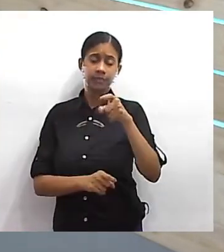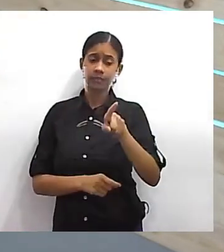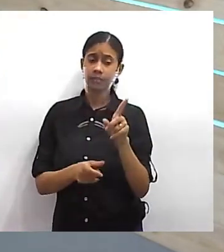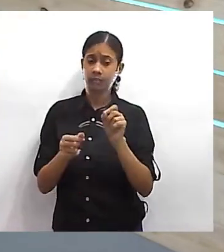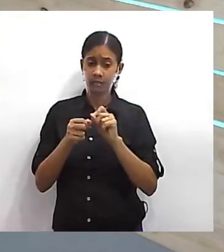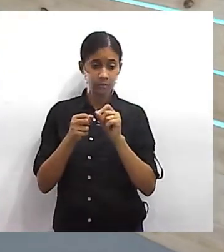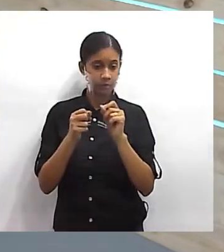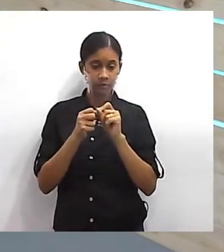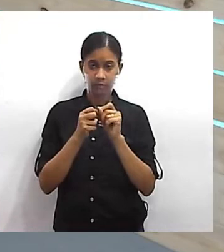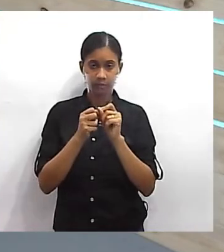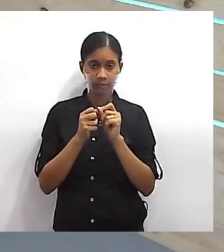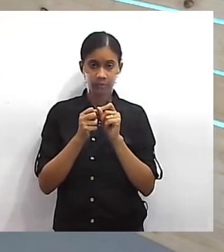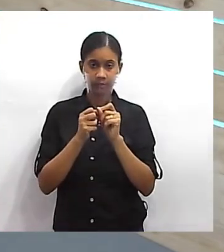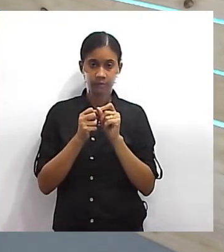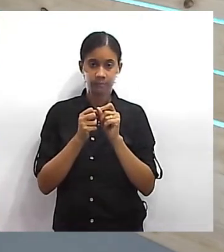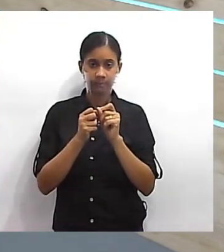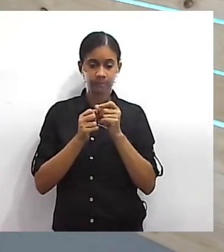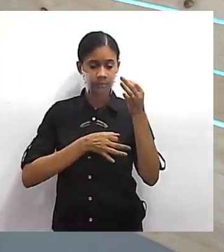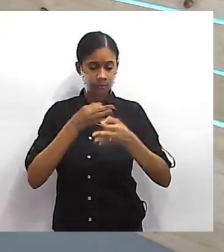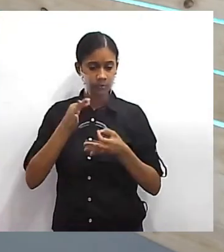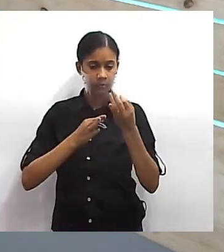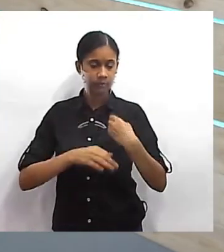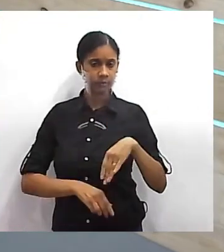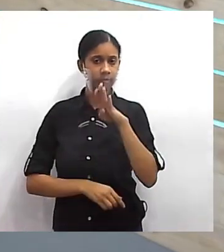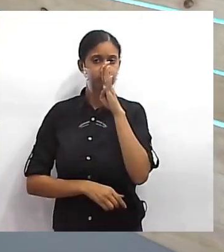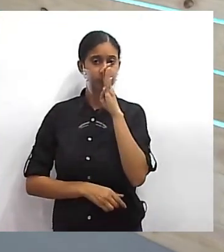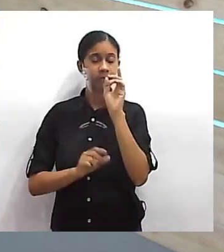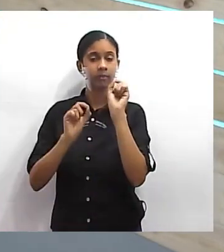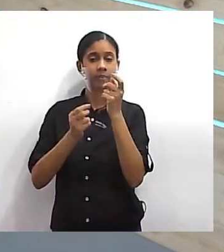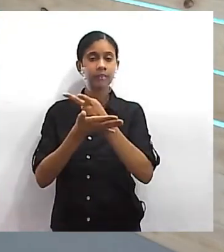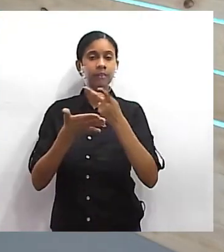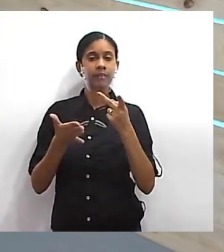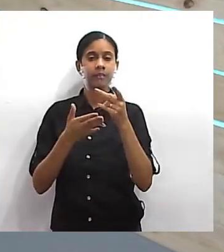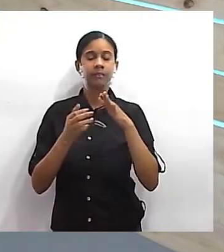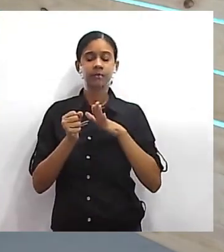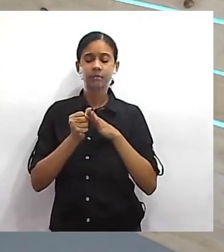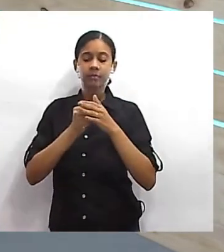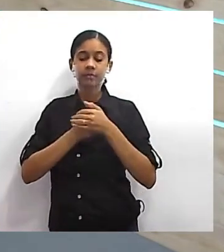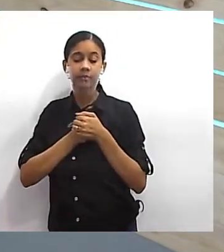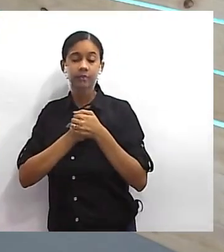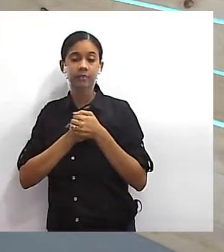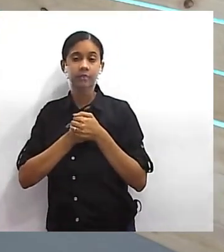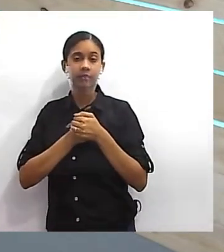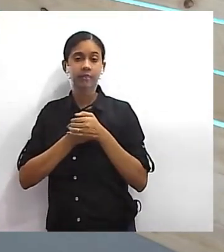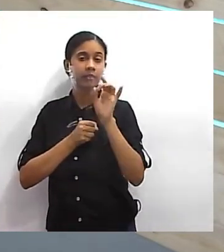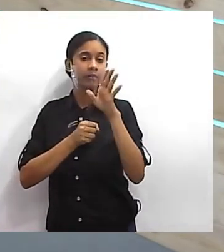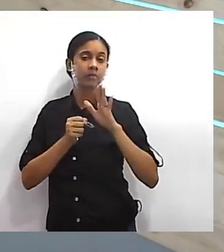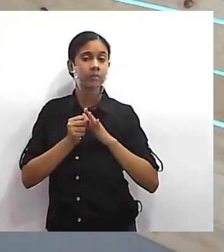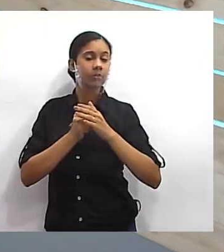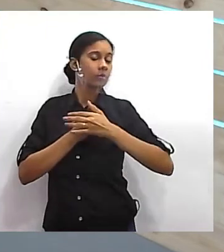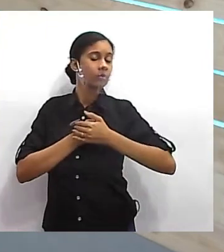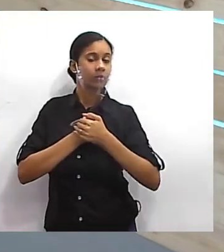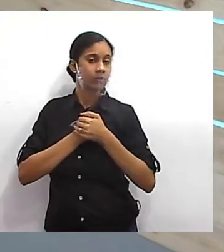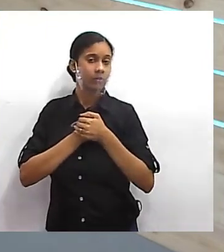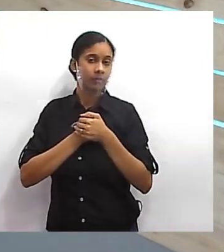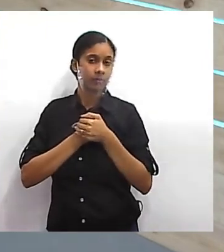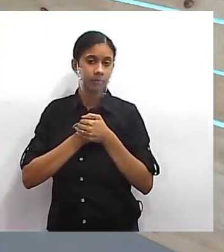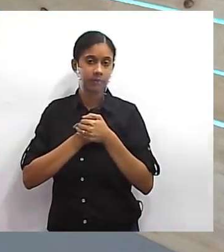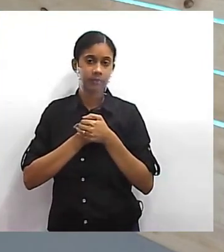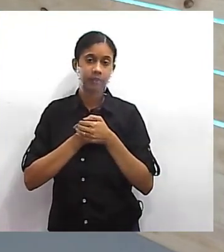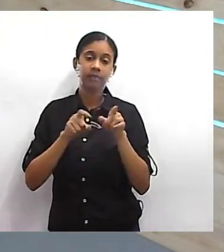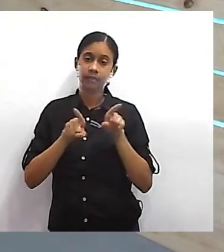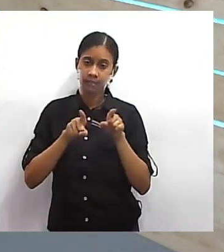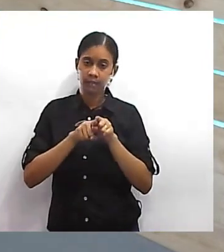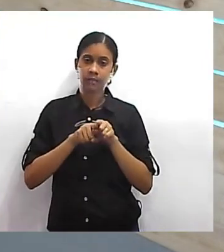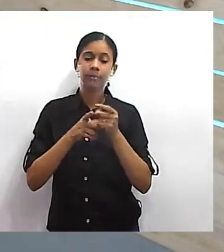de injustiça e você se cala diante dela, você se omite, você não é apenas omite, você não é apenas omisso, você é